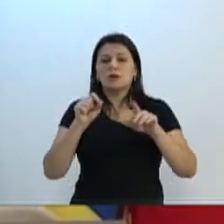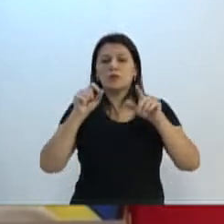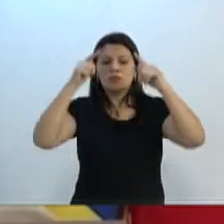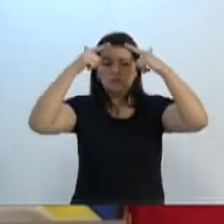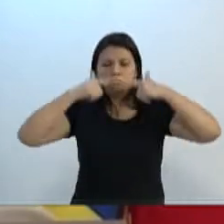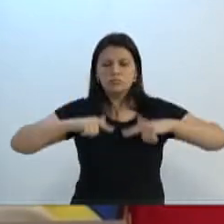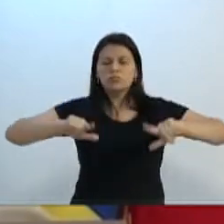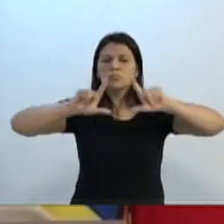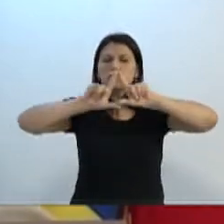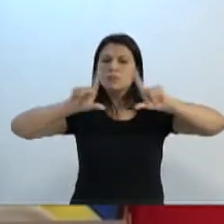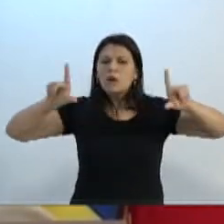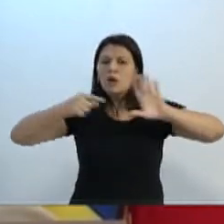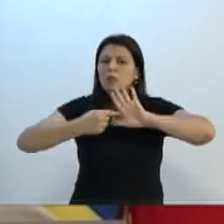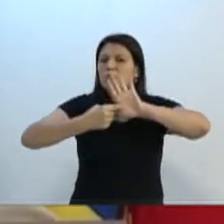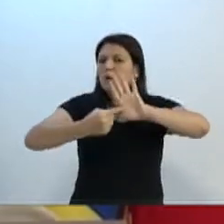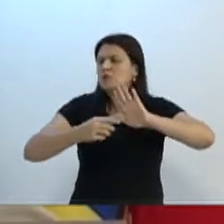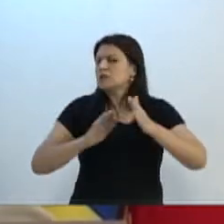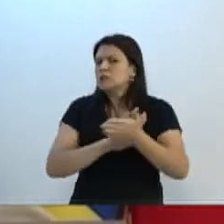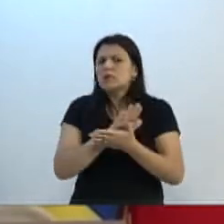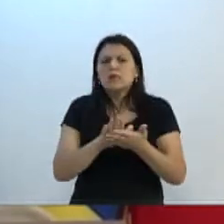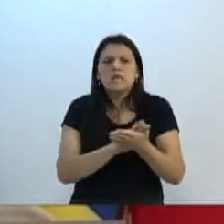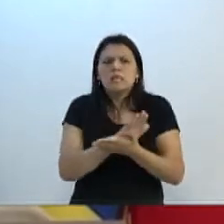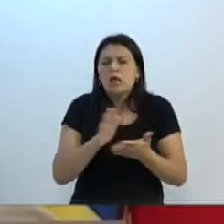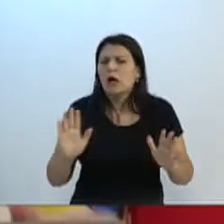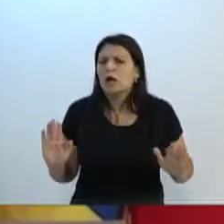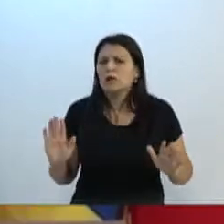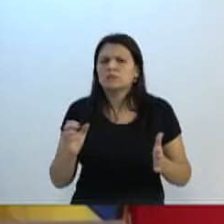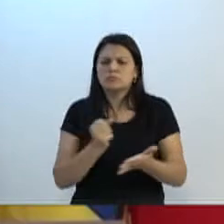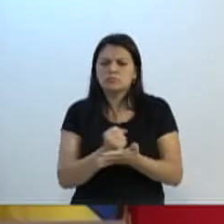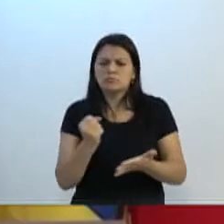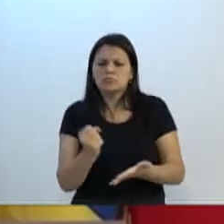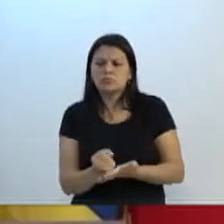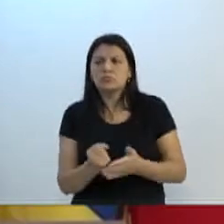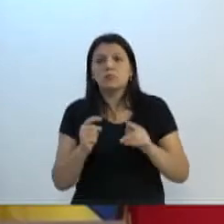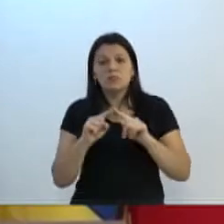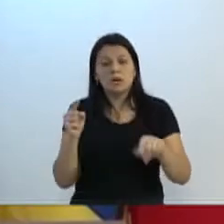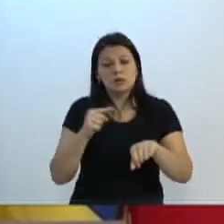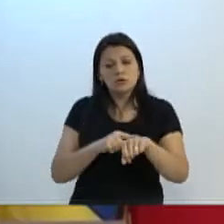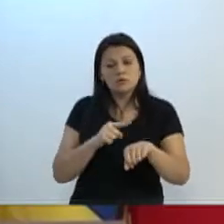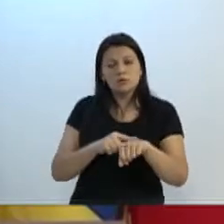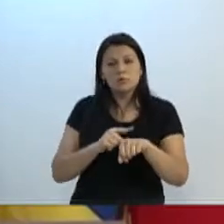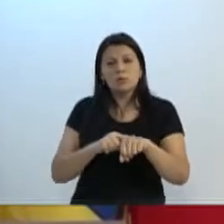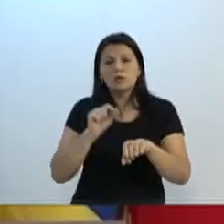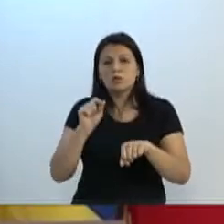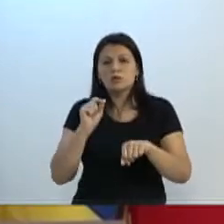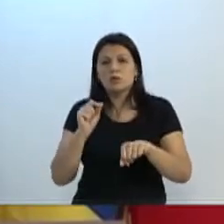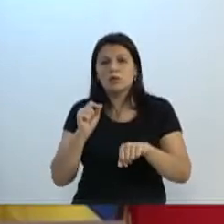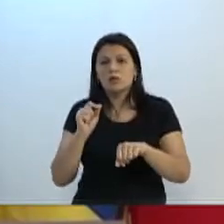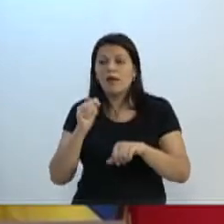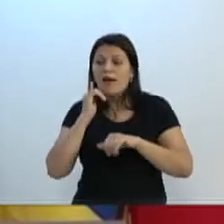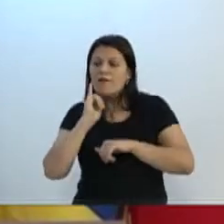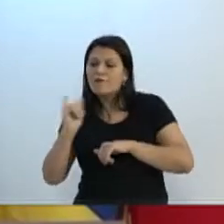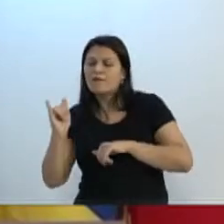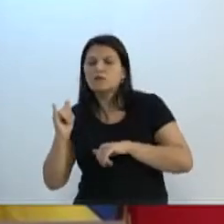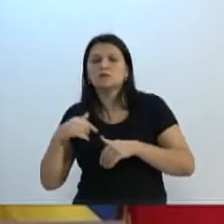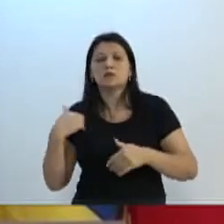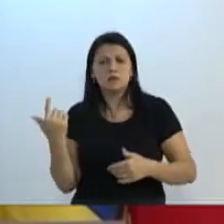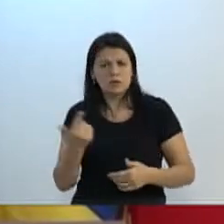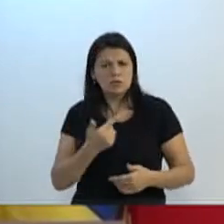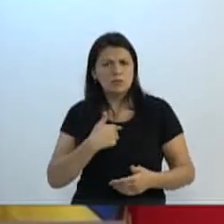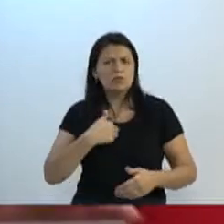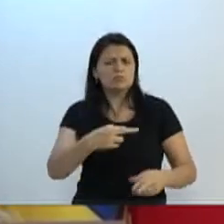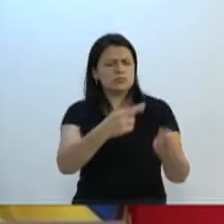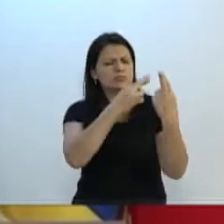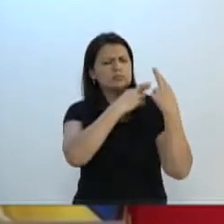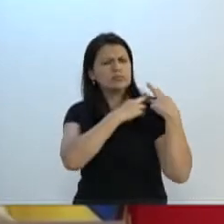não apresenta nada que tenha sido a contratação, mas no momento em que a gente é marcado, em que sai uma notícia, é nosso papel sim fazer